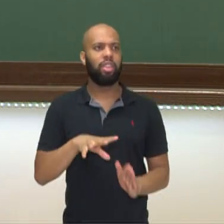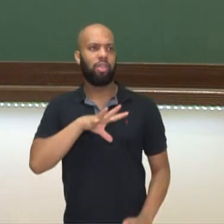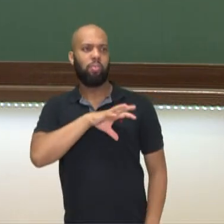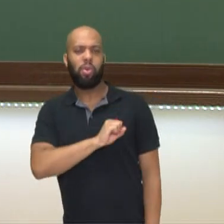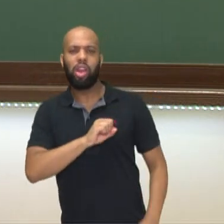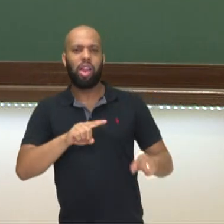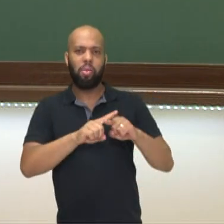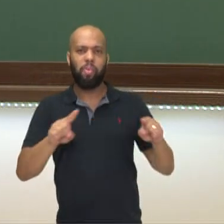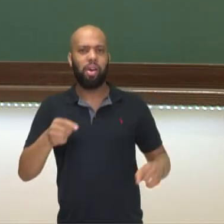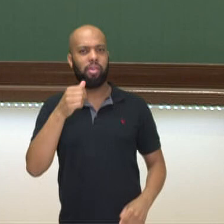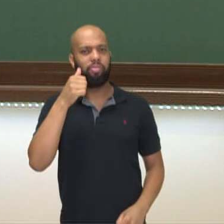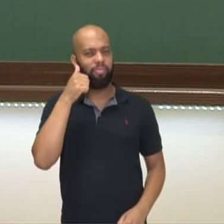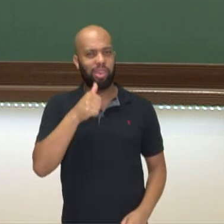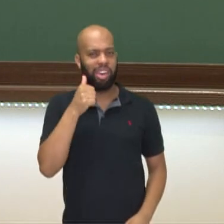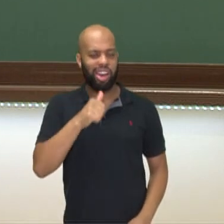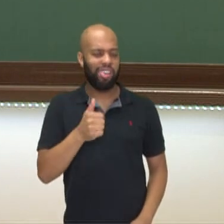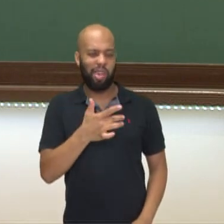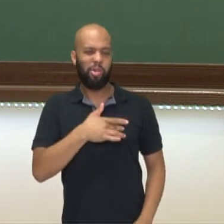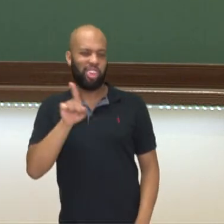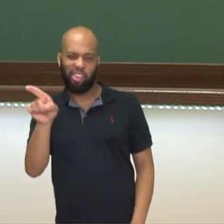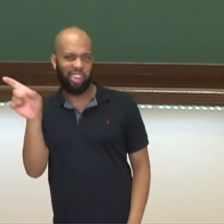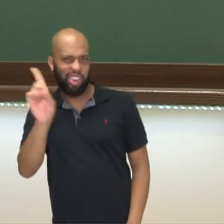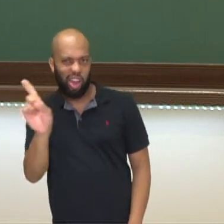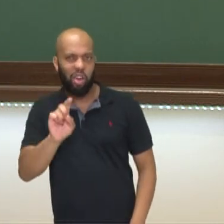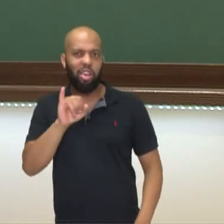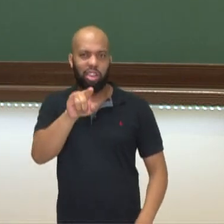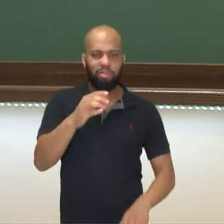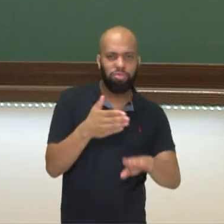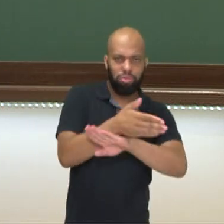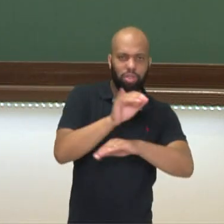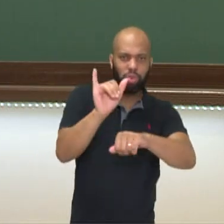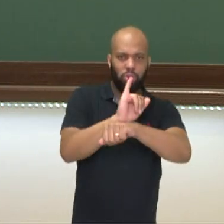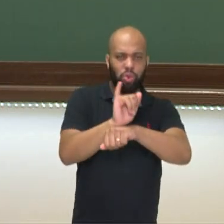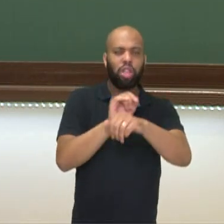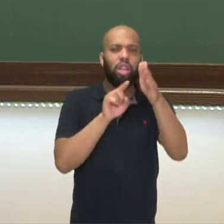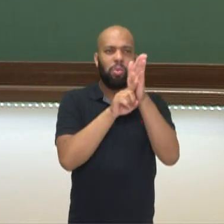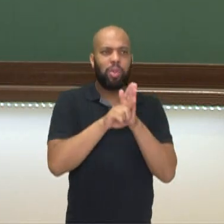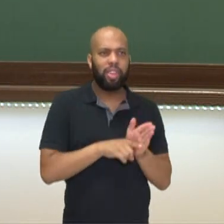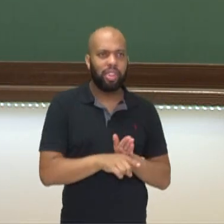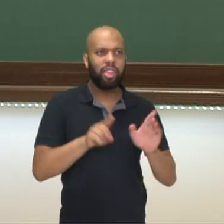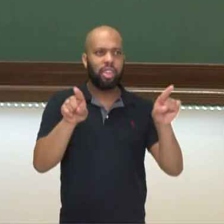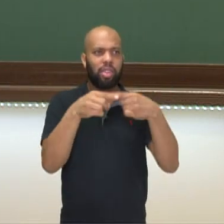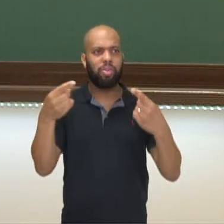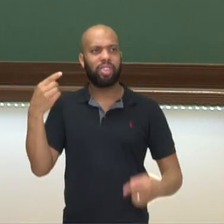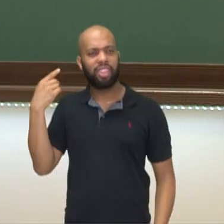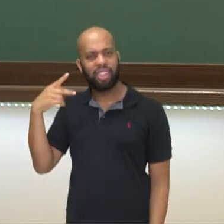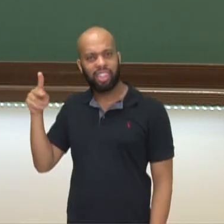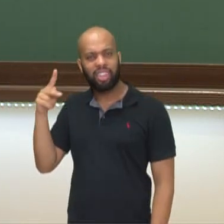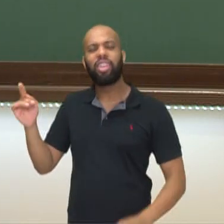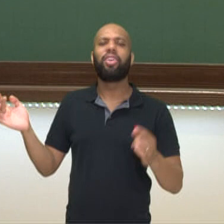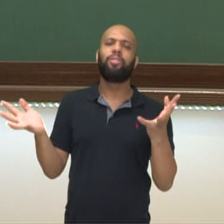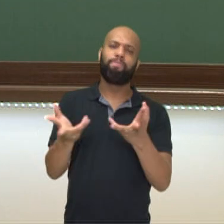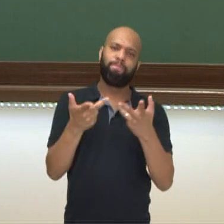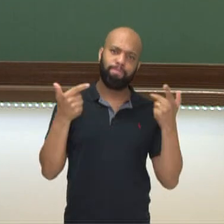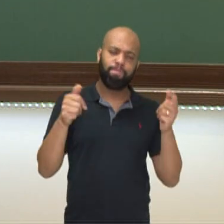era correspondido. Se vocês foram no YouTube, vão lá, pesquisem a música do Chopin. É excelente para você se